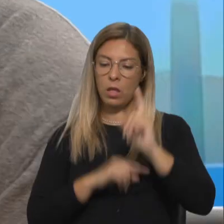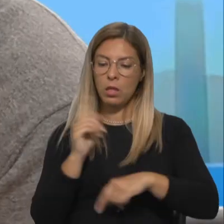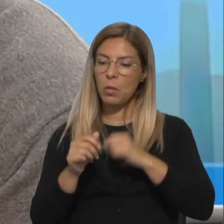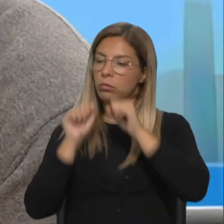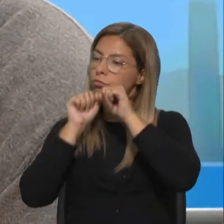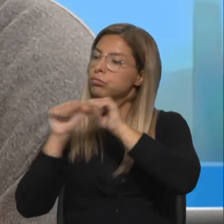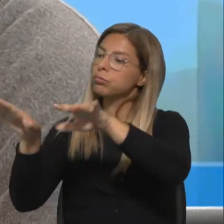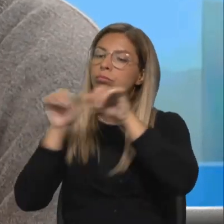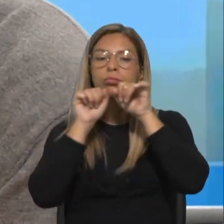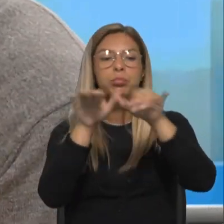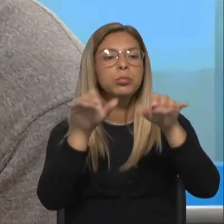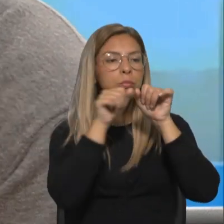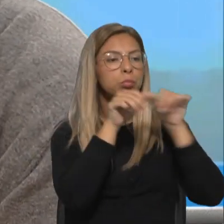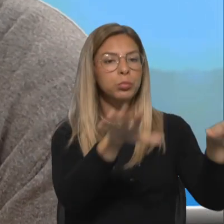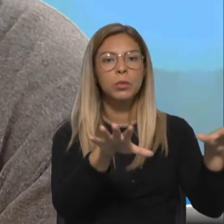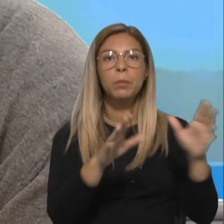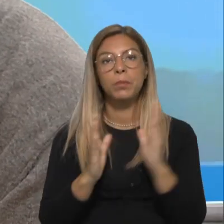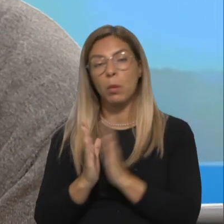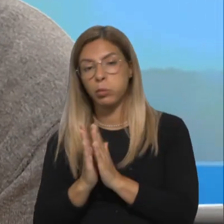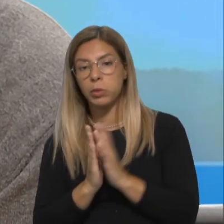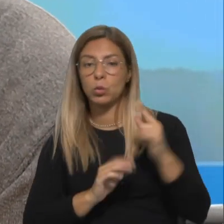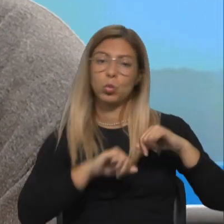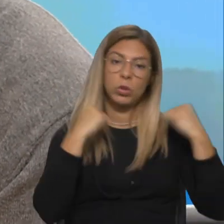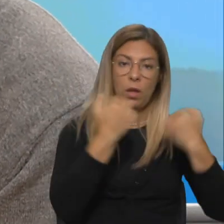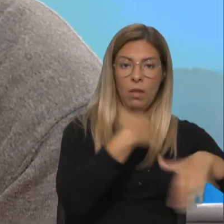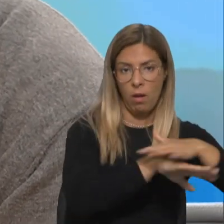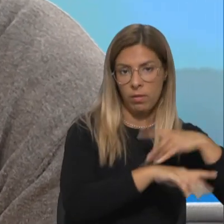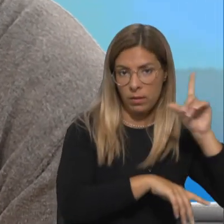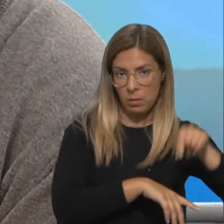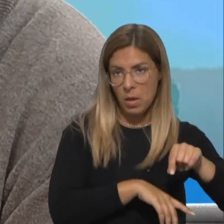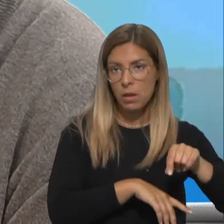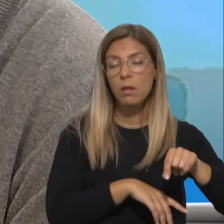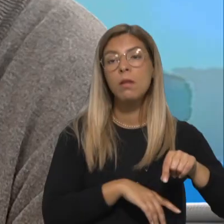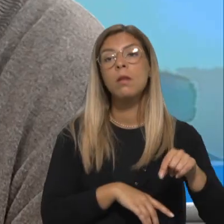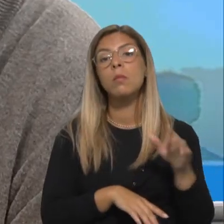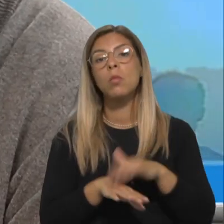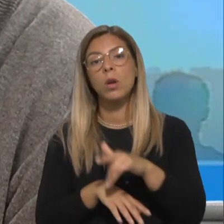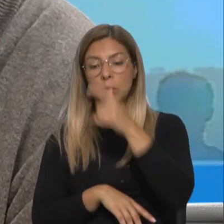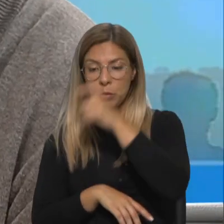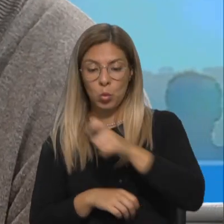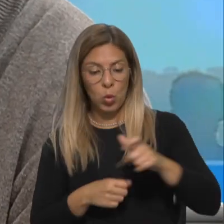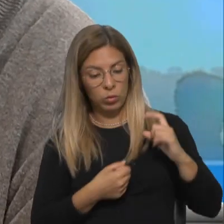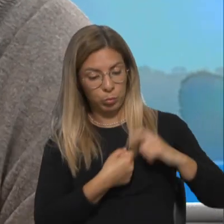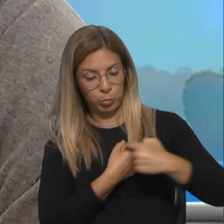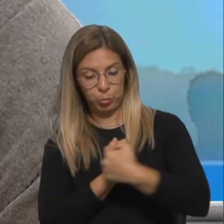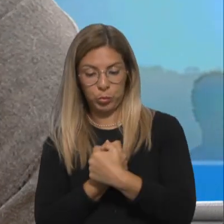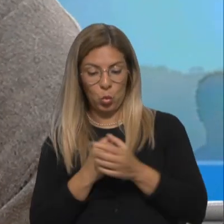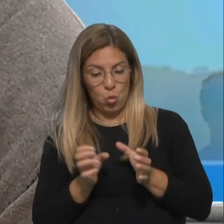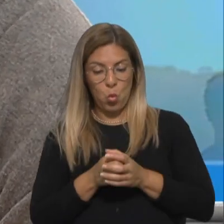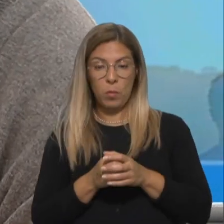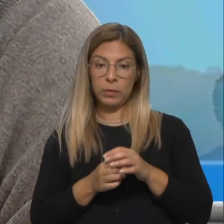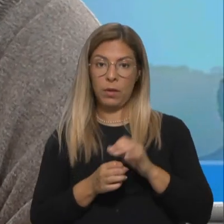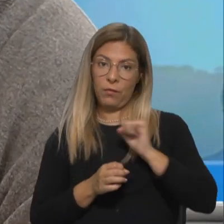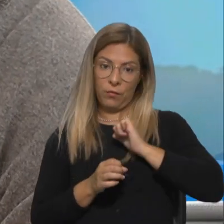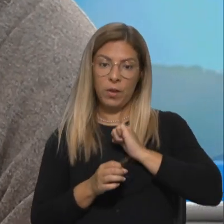mundo e nas suas realidades eclesiais e sociais. E, portanto, todos os membros de Mambré, para além dessa formação que queremos que